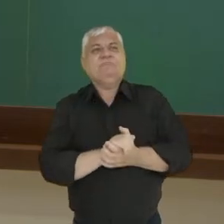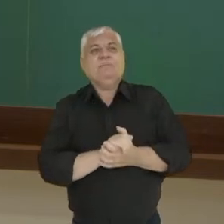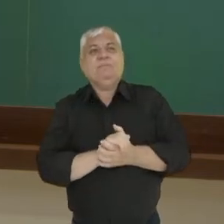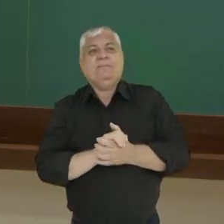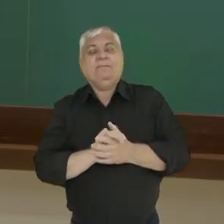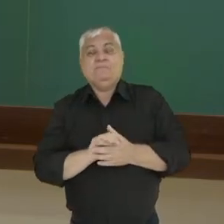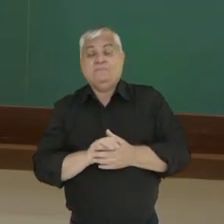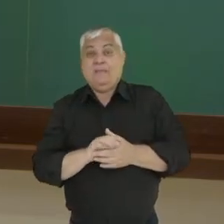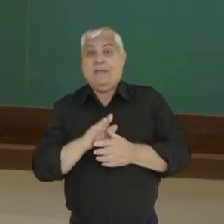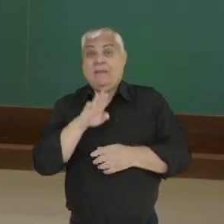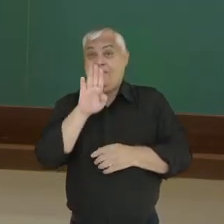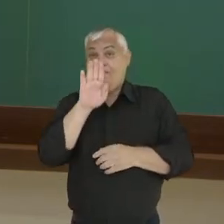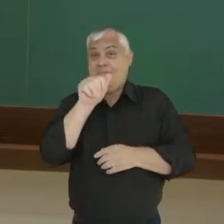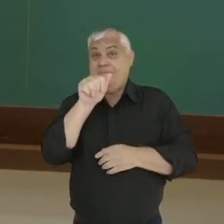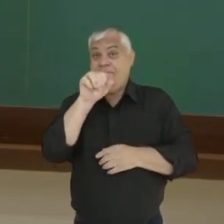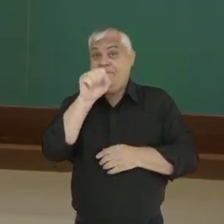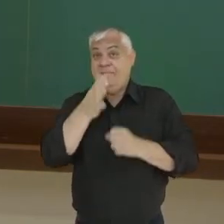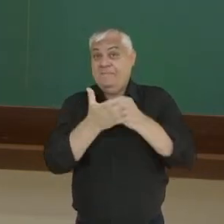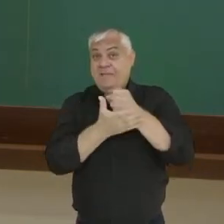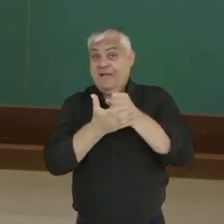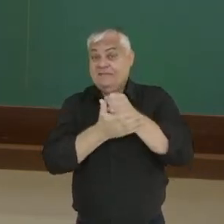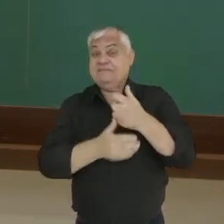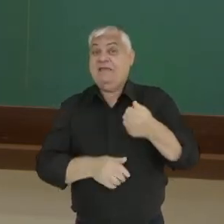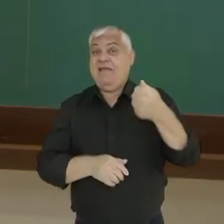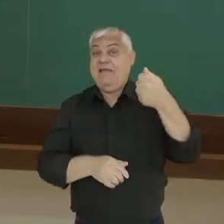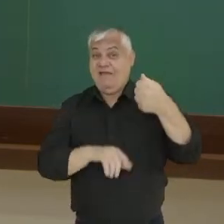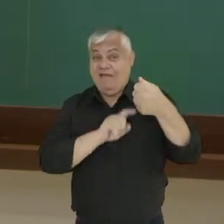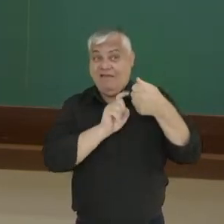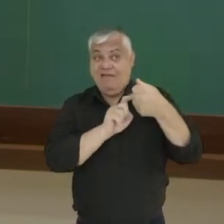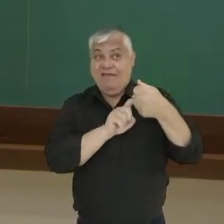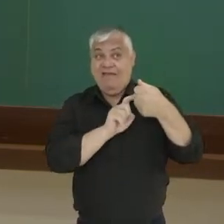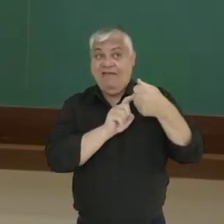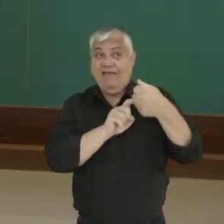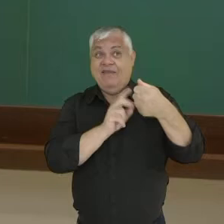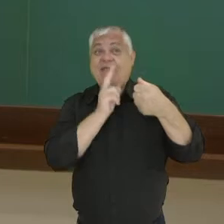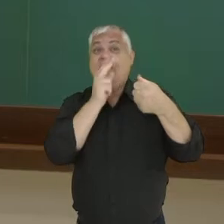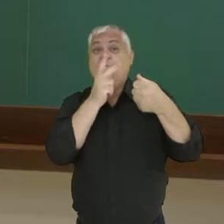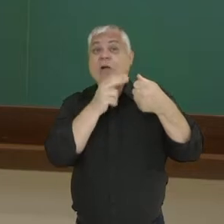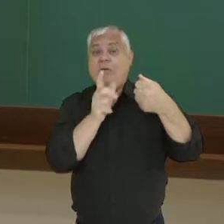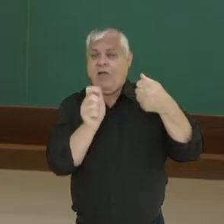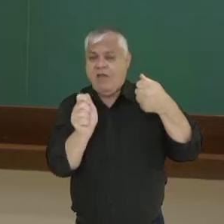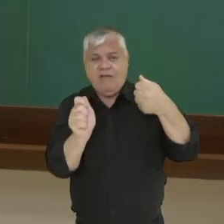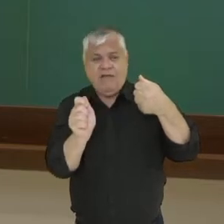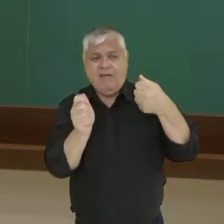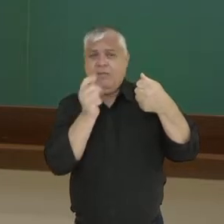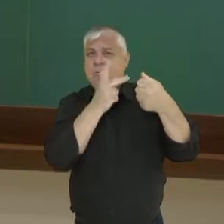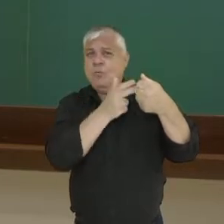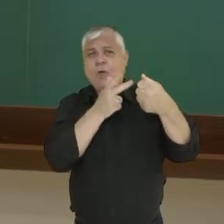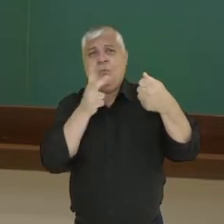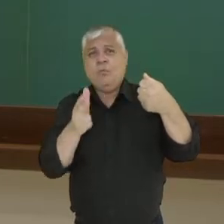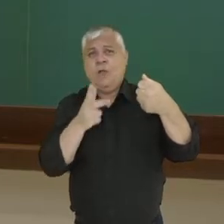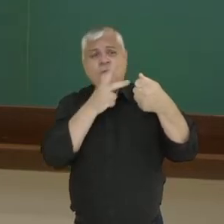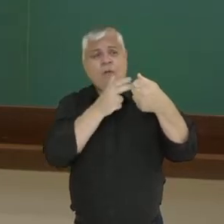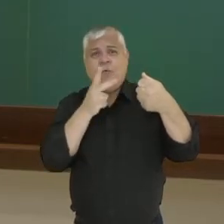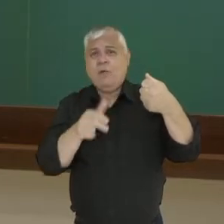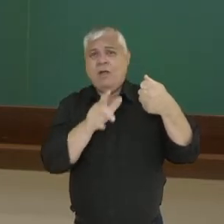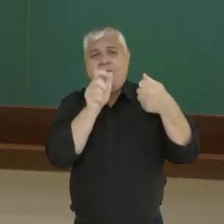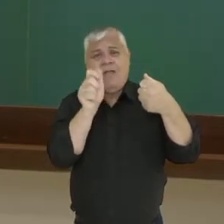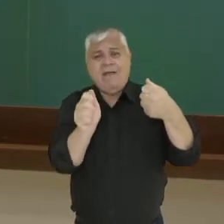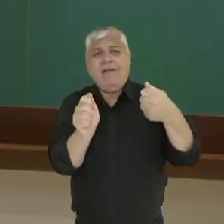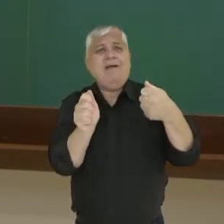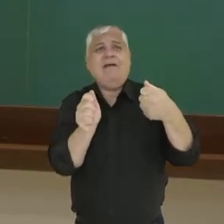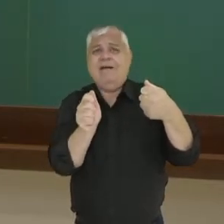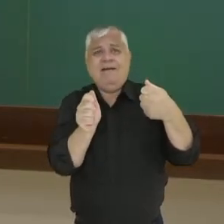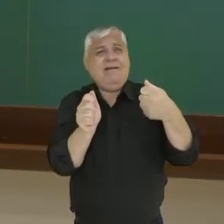A minha base, né, dessa potência é igual à base do logaritmo. Pensa que some os dois